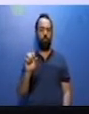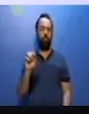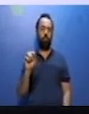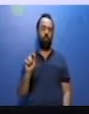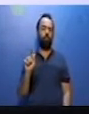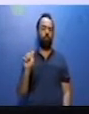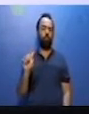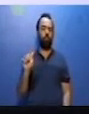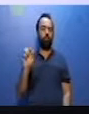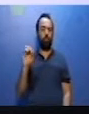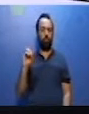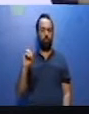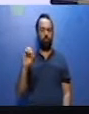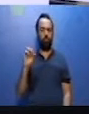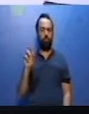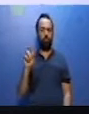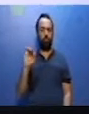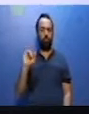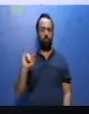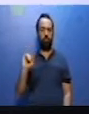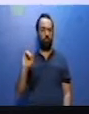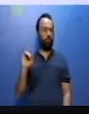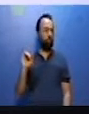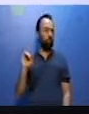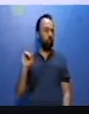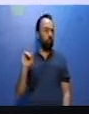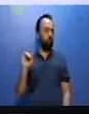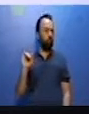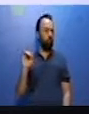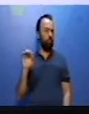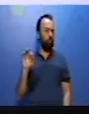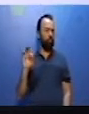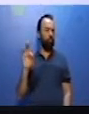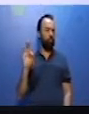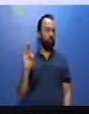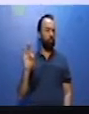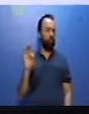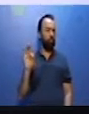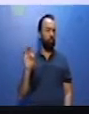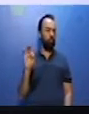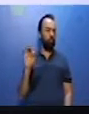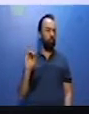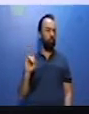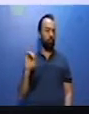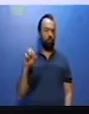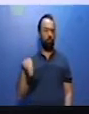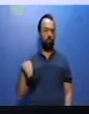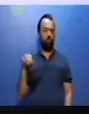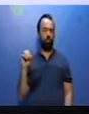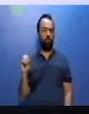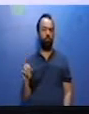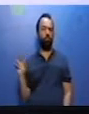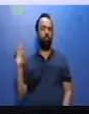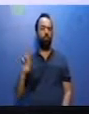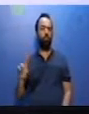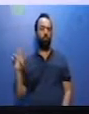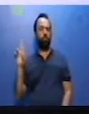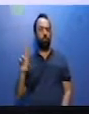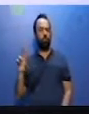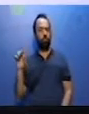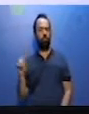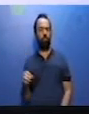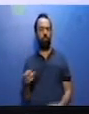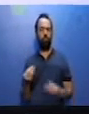computação né então nós criamos um programa algoritmo do linguagem de programação no computador